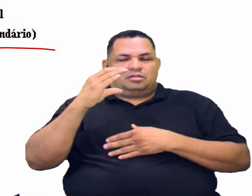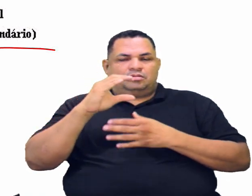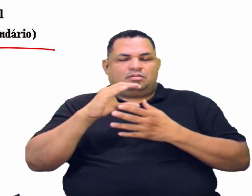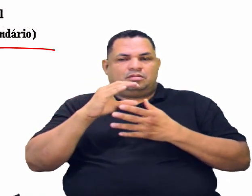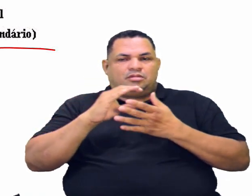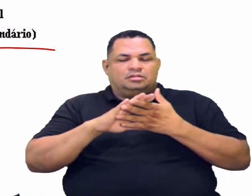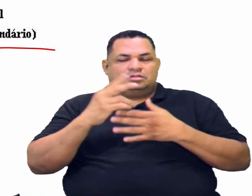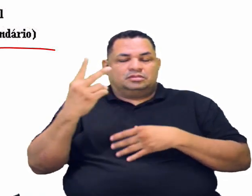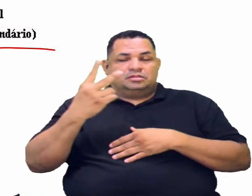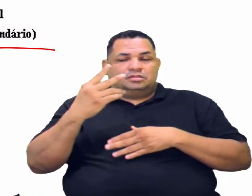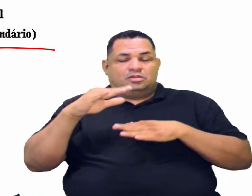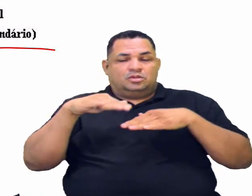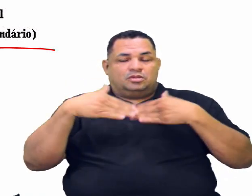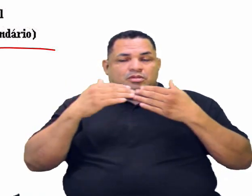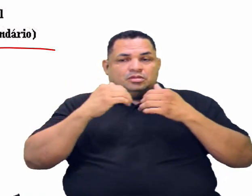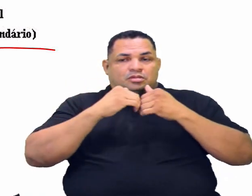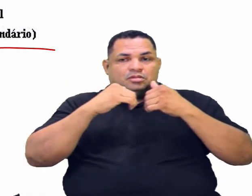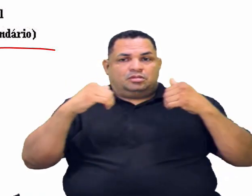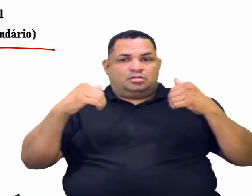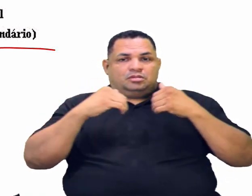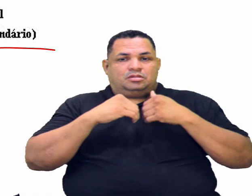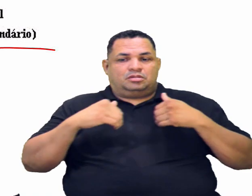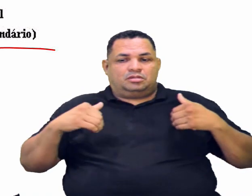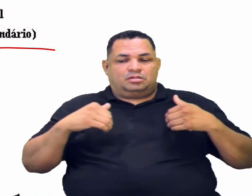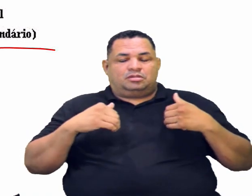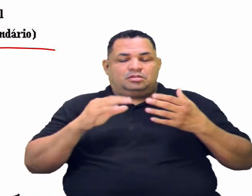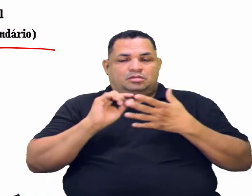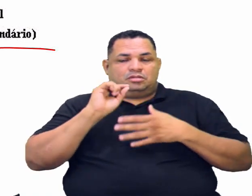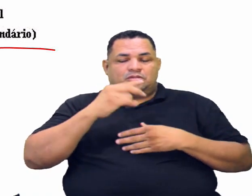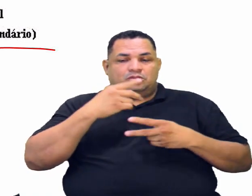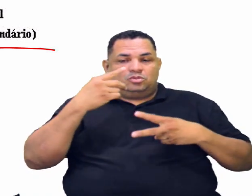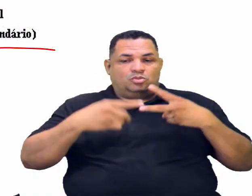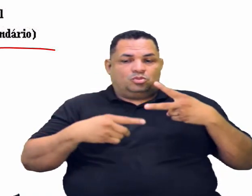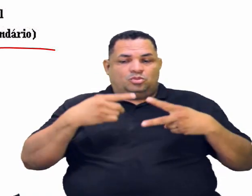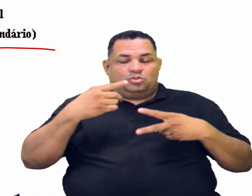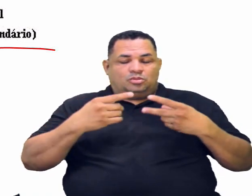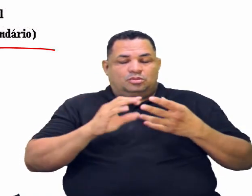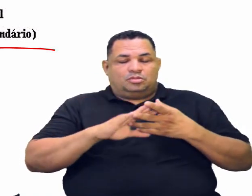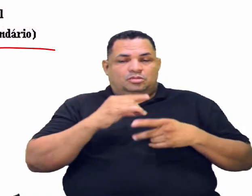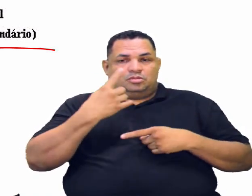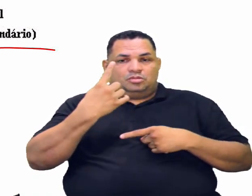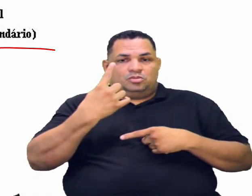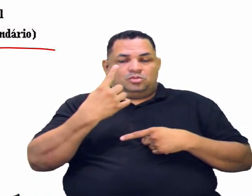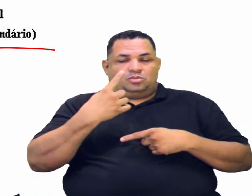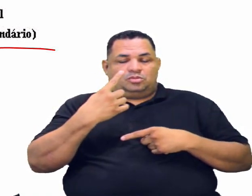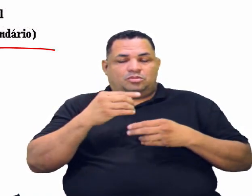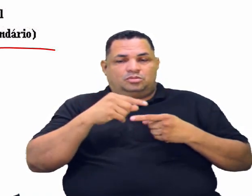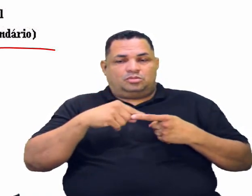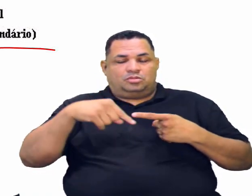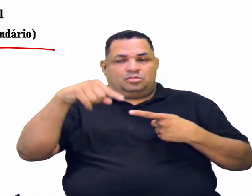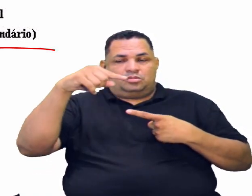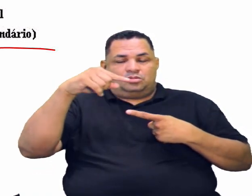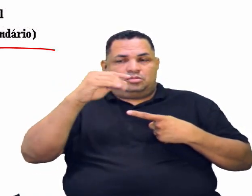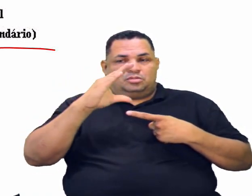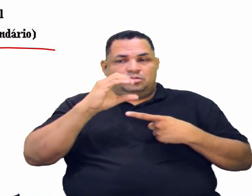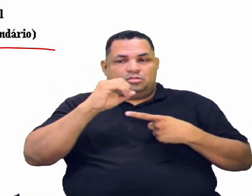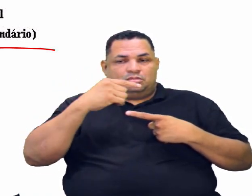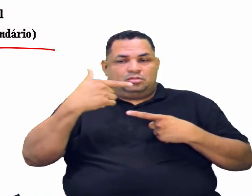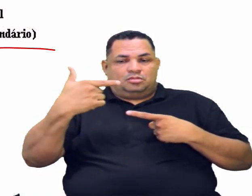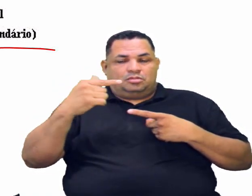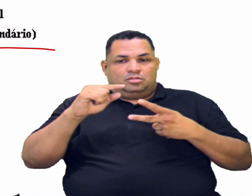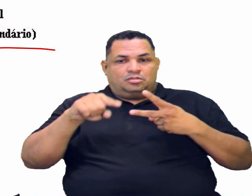secundário. Então, quando rompe essa dupla ligação, o que vai acontecer? Um hidrogênio vai lá para o oxigênio e o